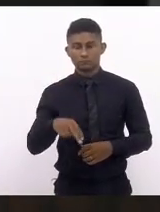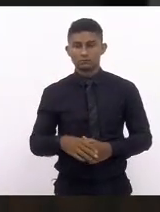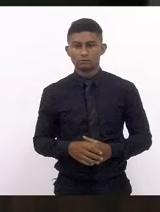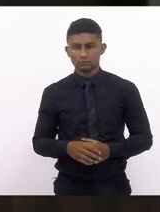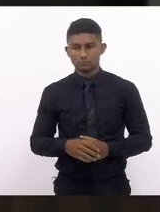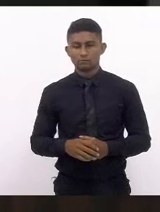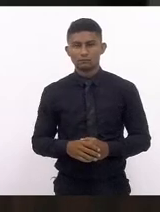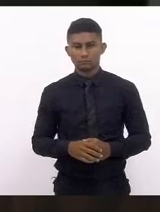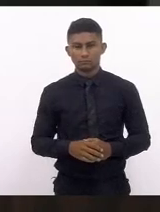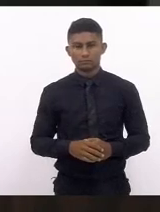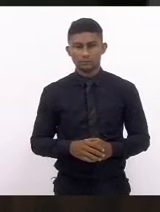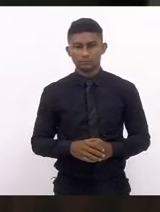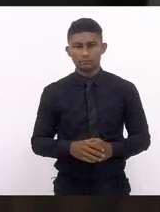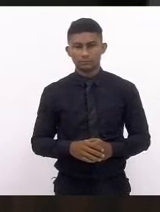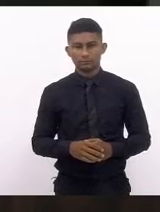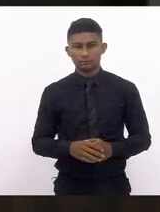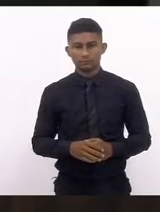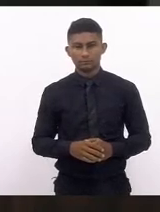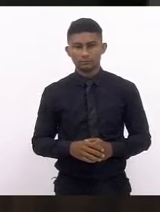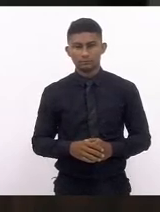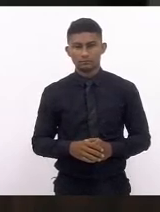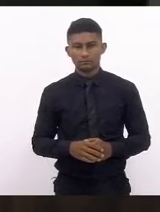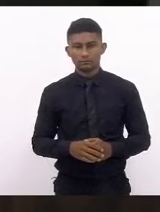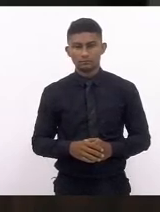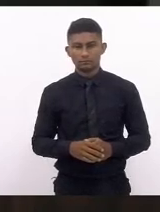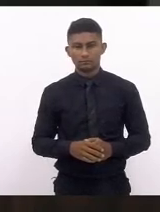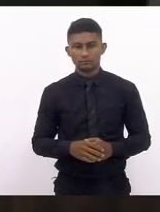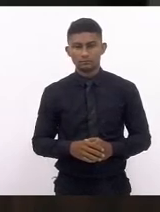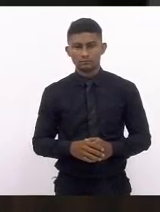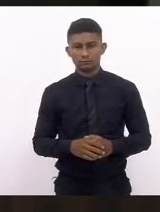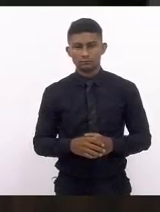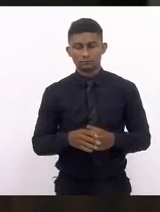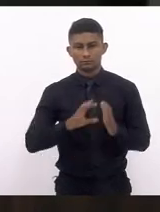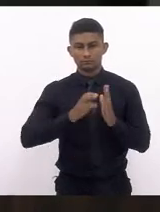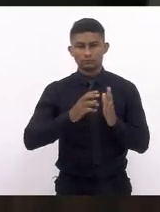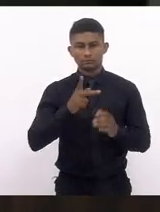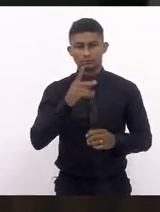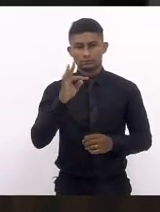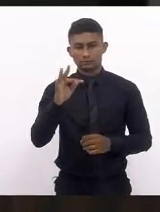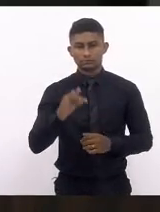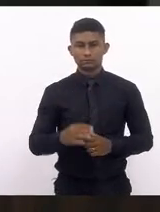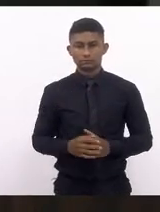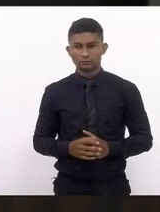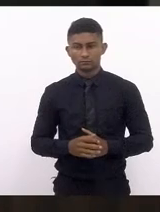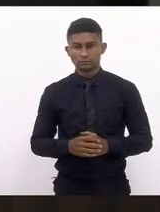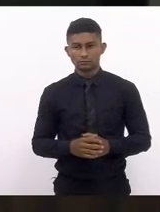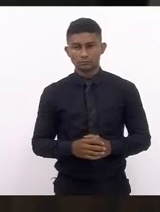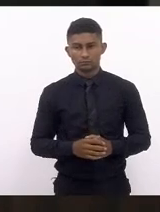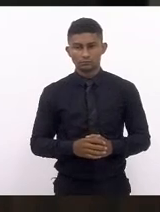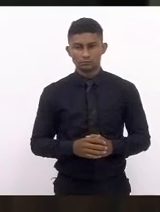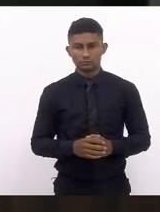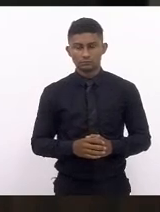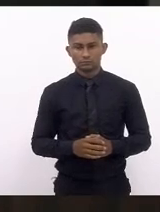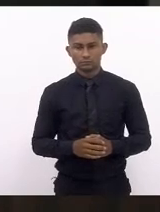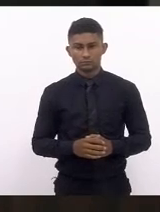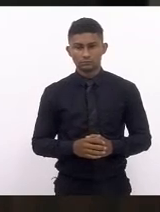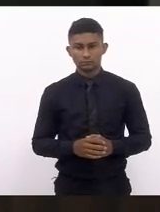o Zei TAM é do PT adaptada da receita zeidan